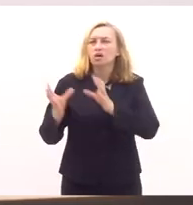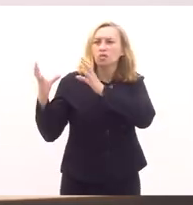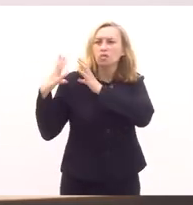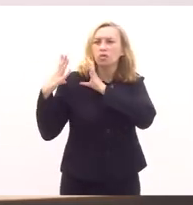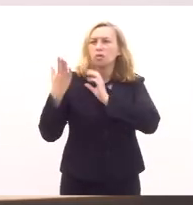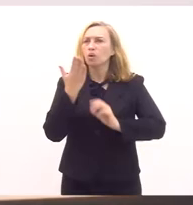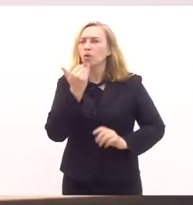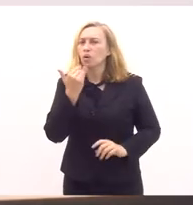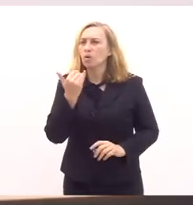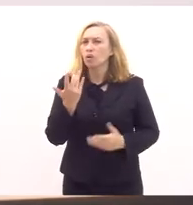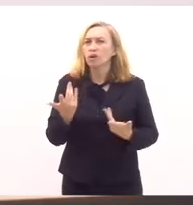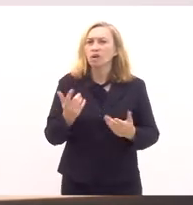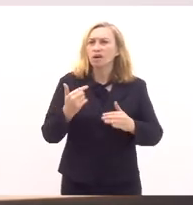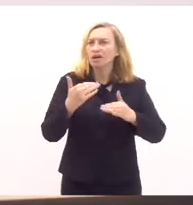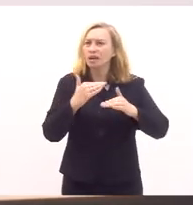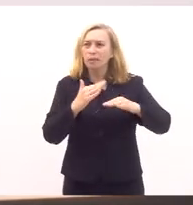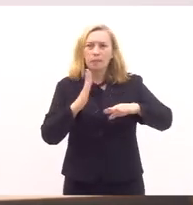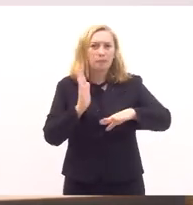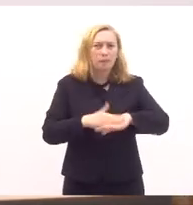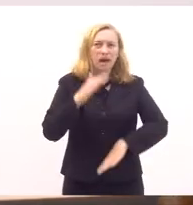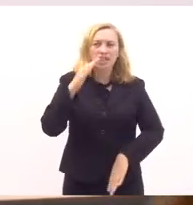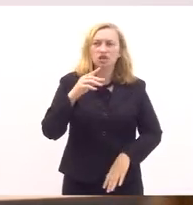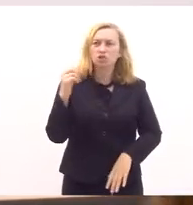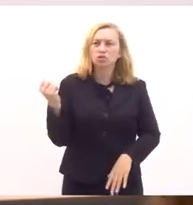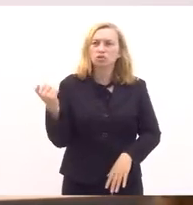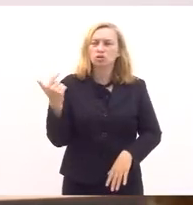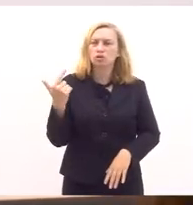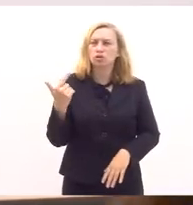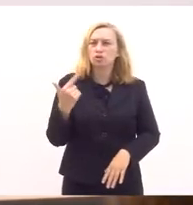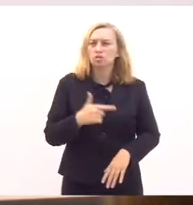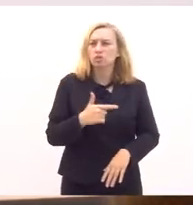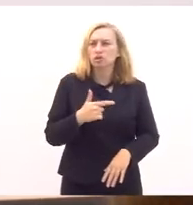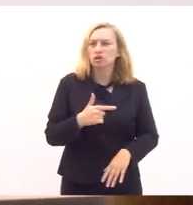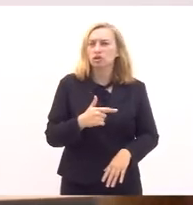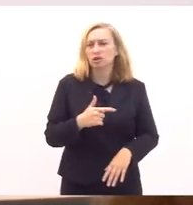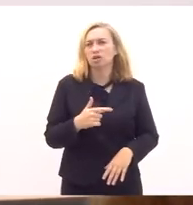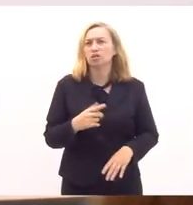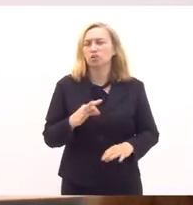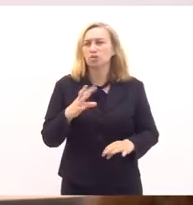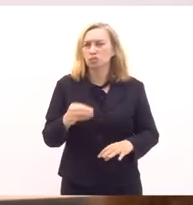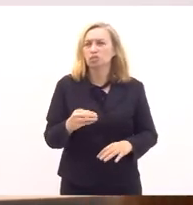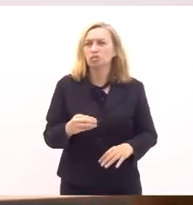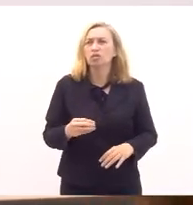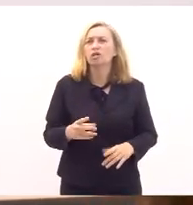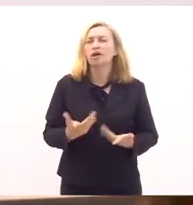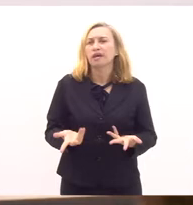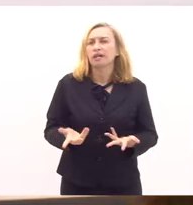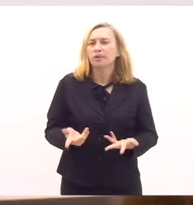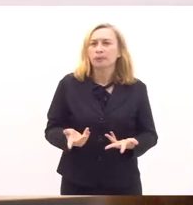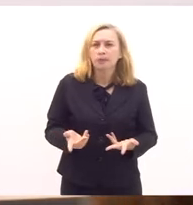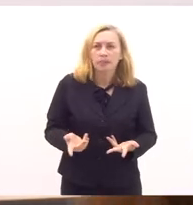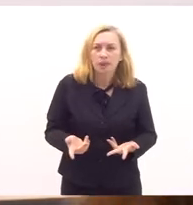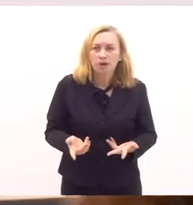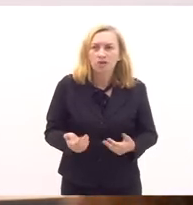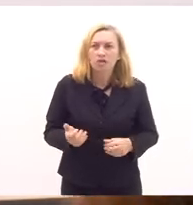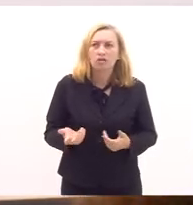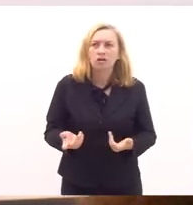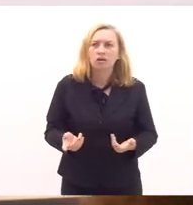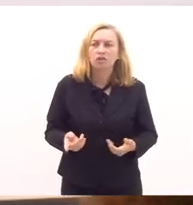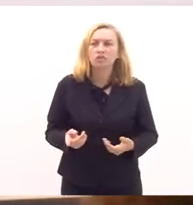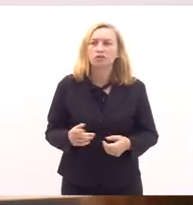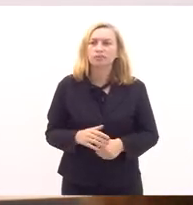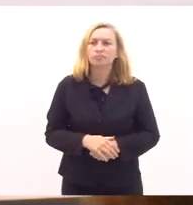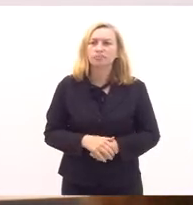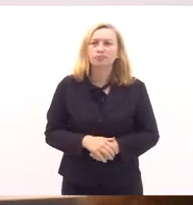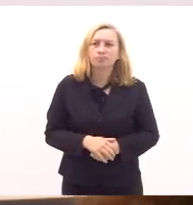exemplo, que é muito superior aos índices inflacionários. E aí vem certas falácias contra o piso estadual. Uma